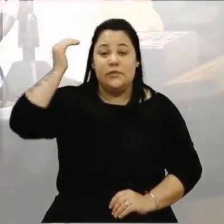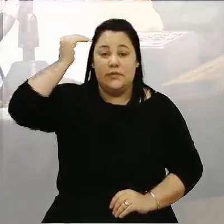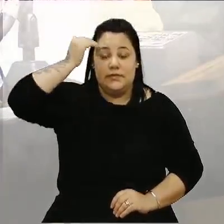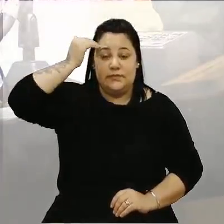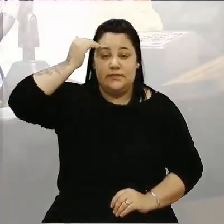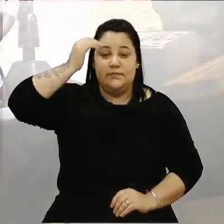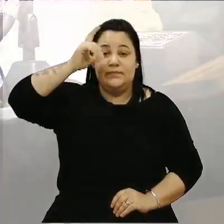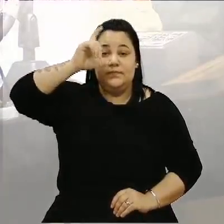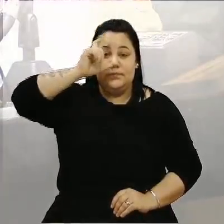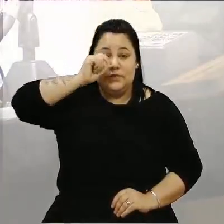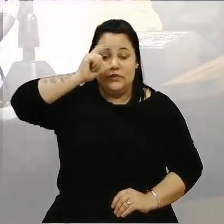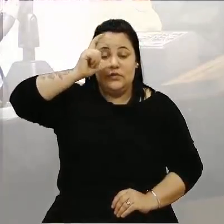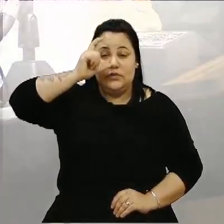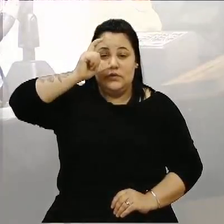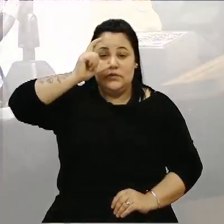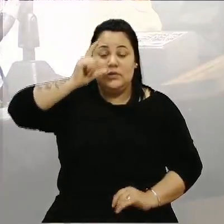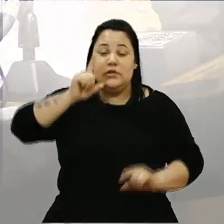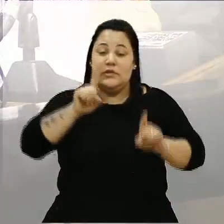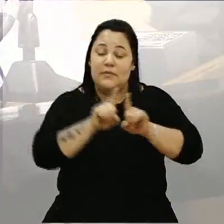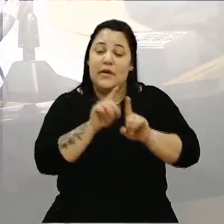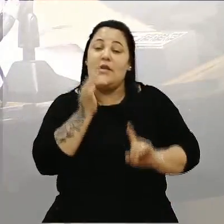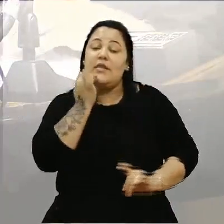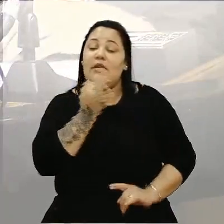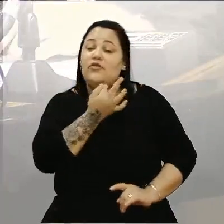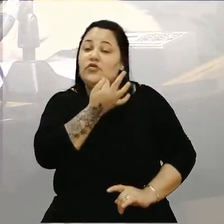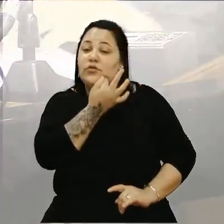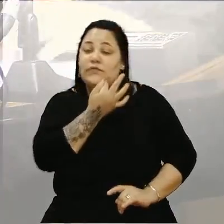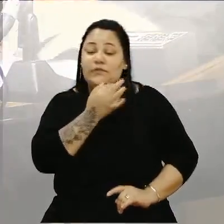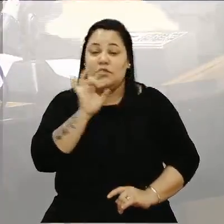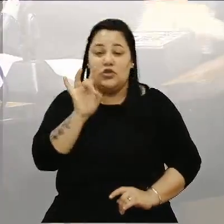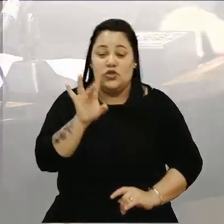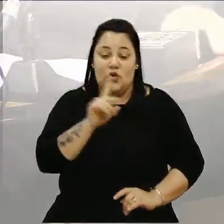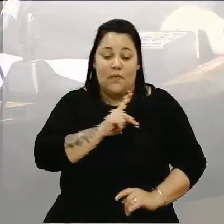Gremelmaier, Maurício Scalco e Tatiane Frisso. Era isso, senhora presidente.